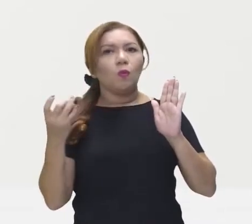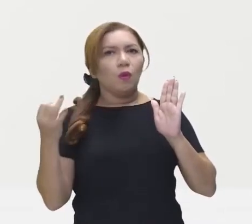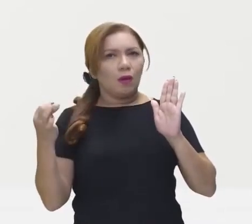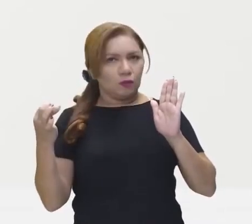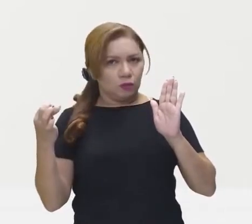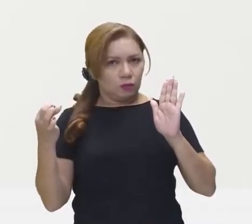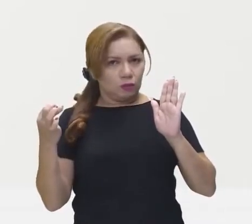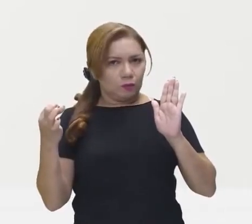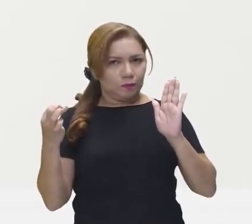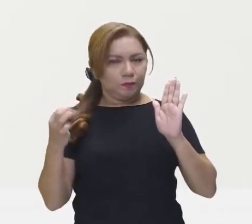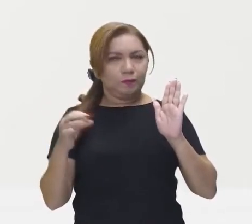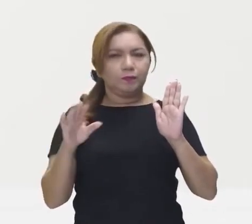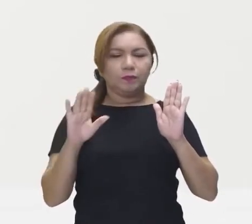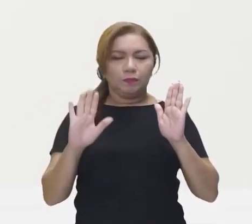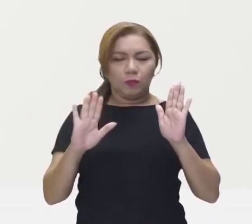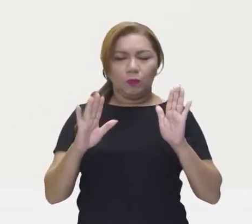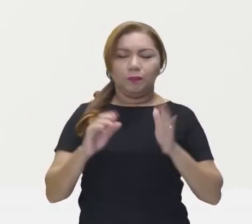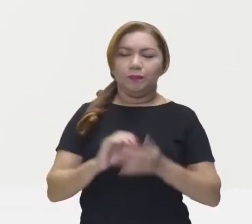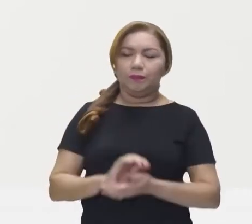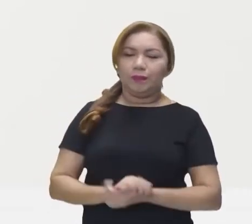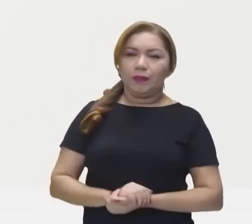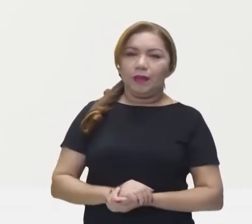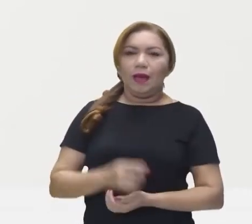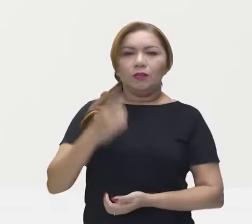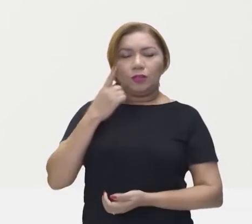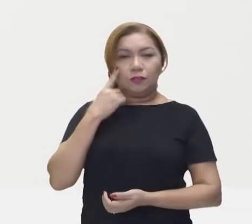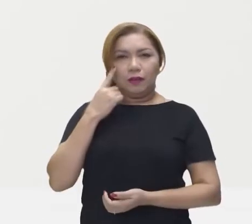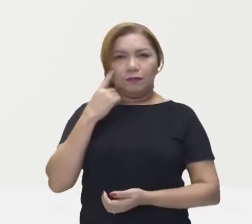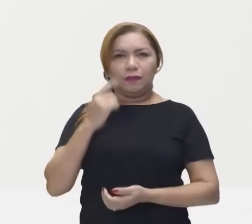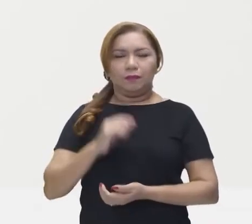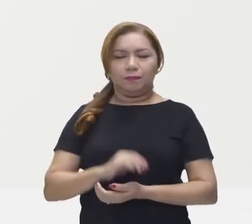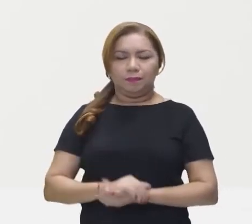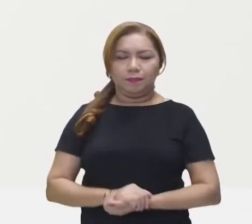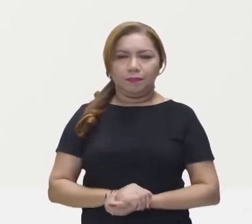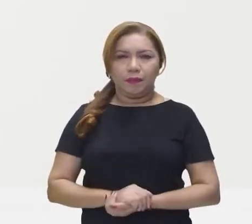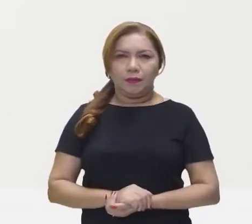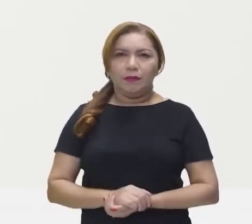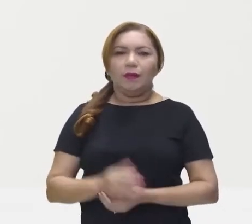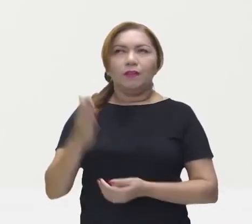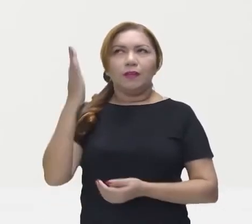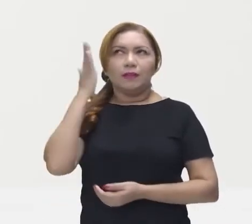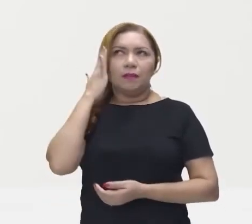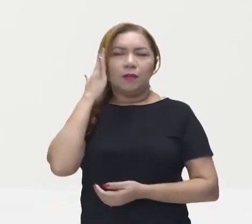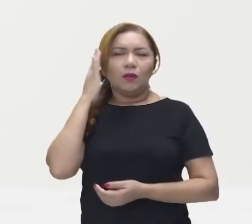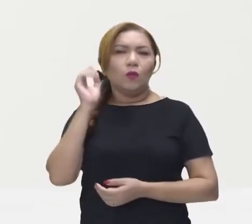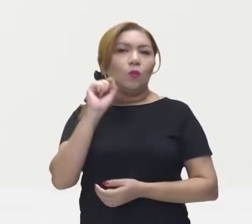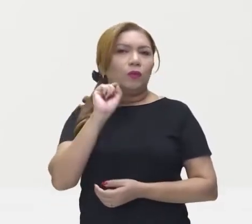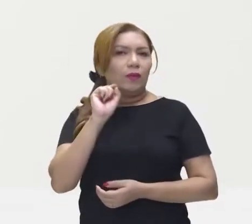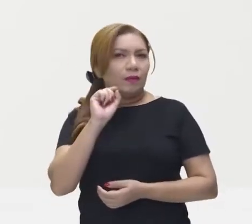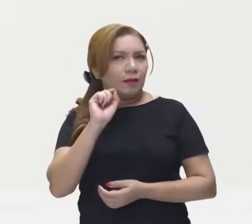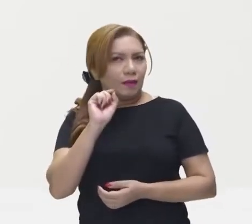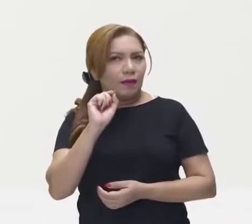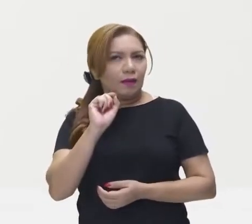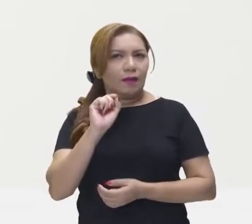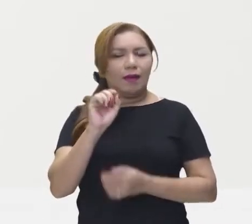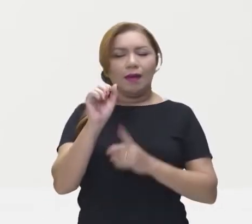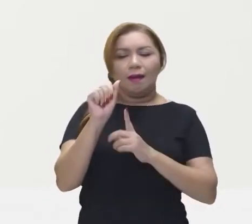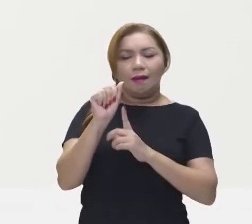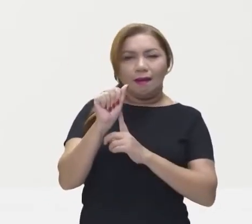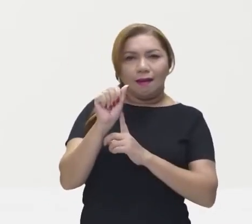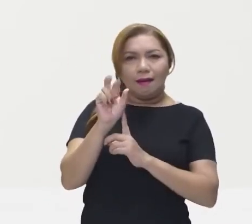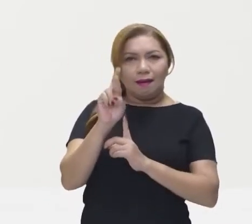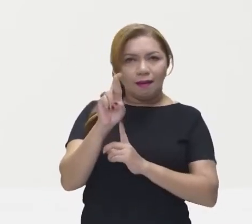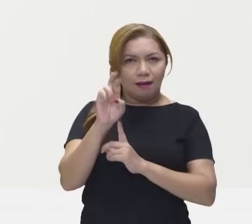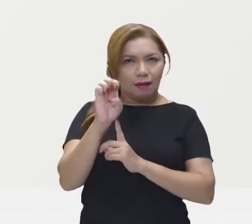vai começar trabalhando área. A gente vai trabalhar a área. Daqui a pouquinho, que a gente vai mostrar algumas formas